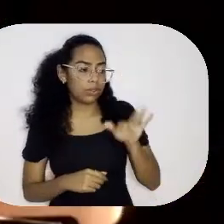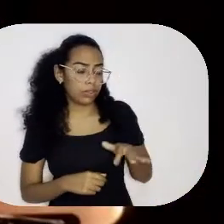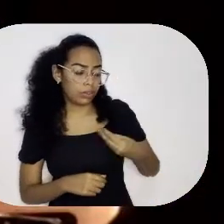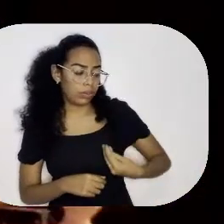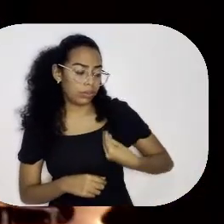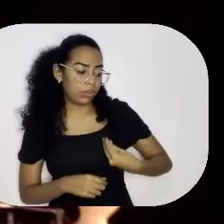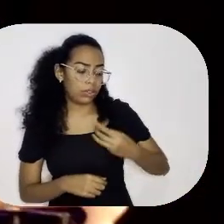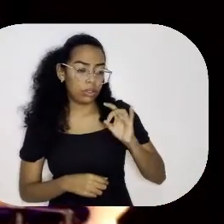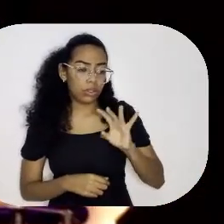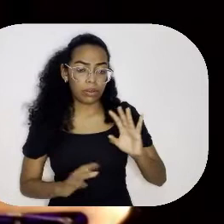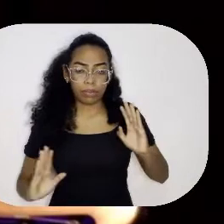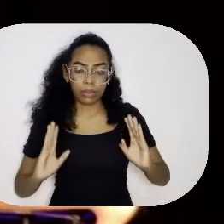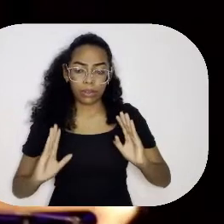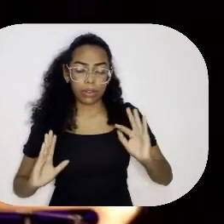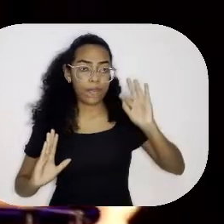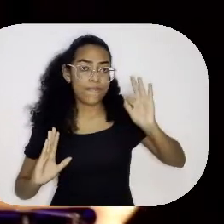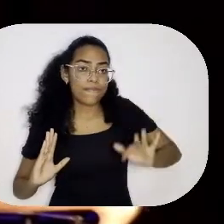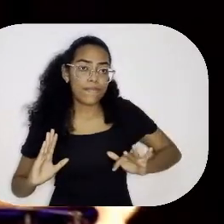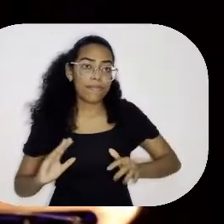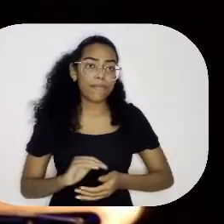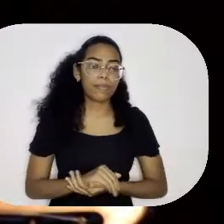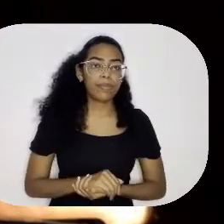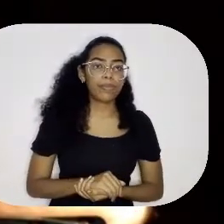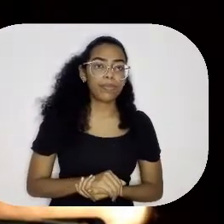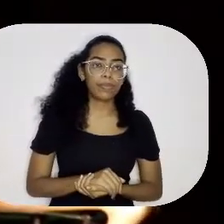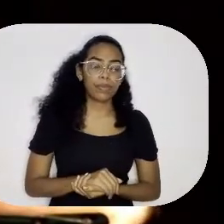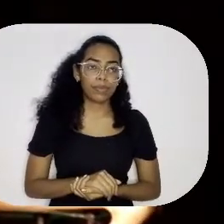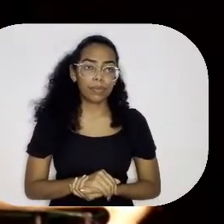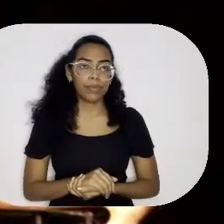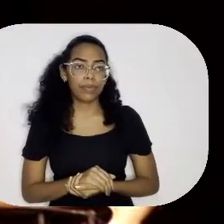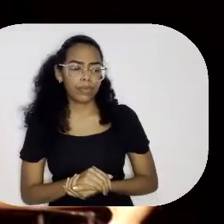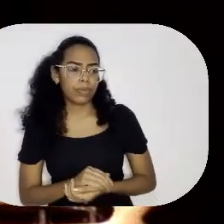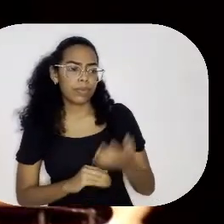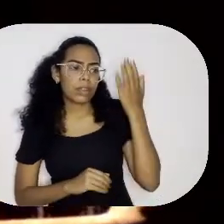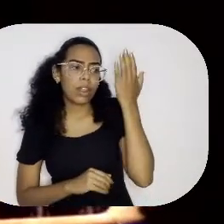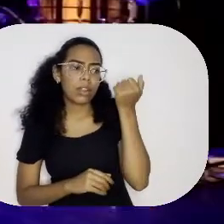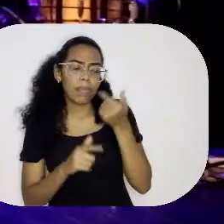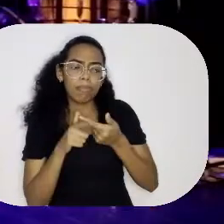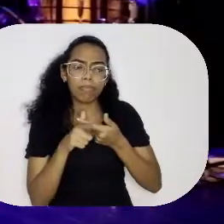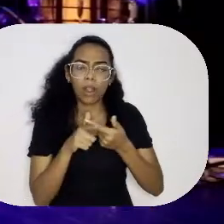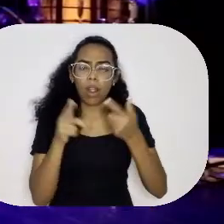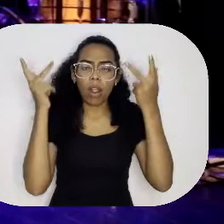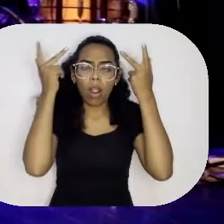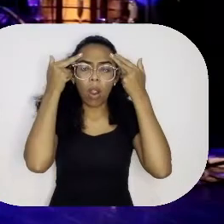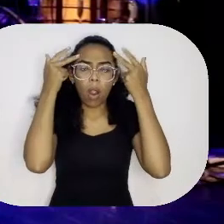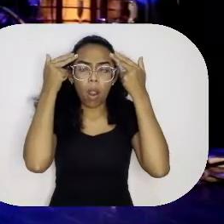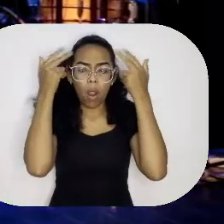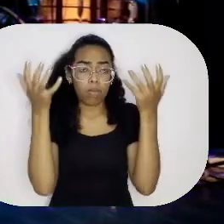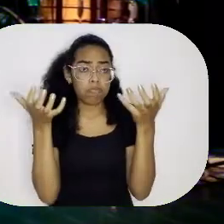A partida da vida só acaba com o apito final. Vocês bonitos, vá. Além do tempo.